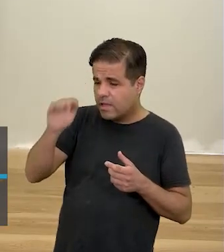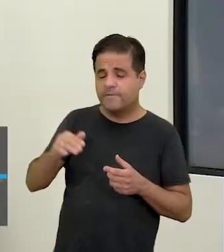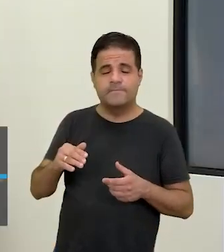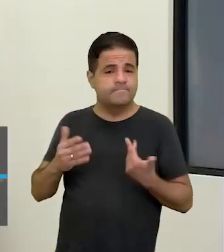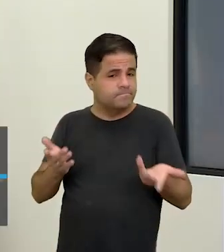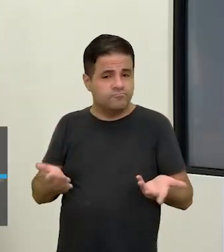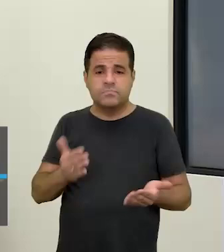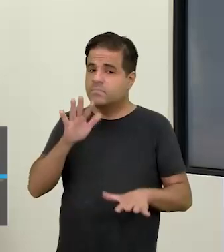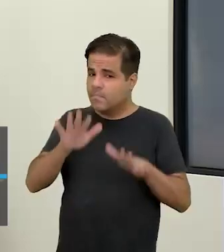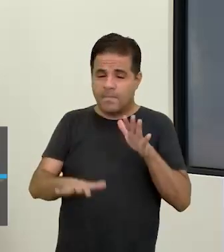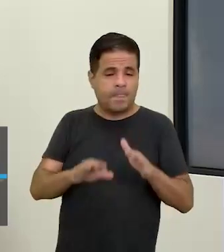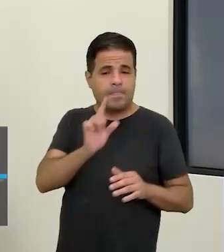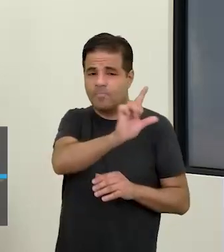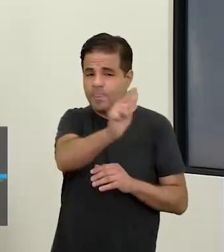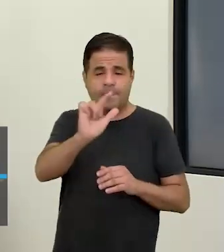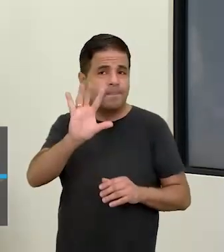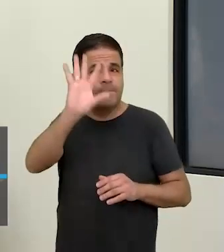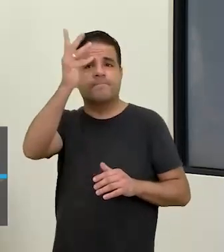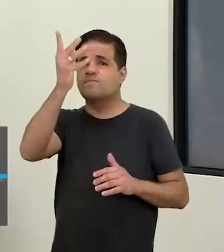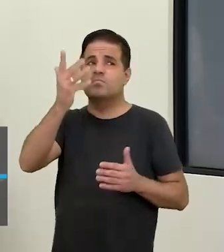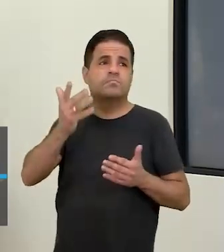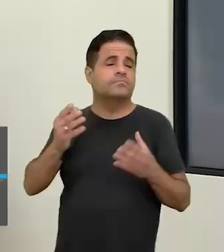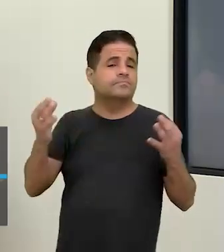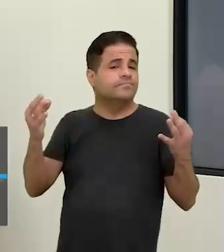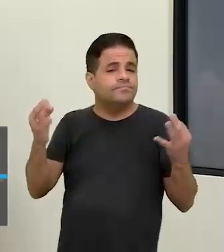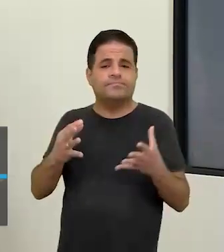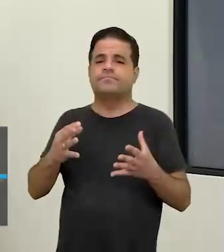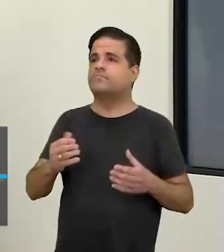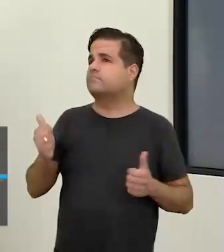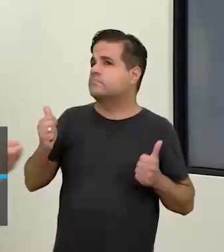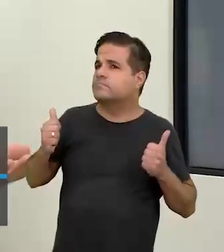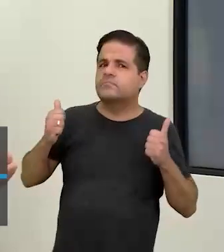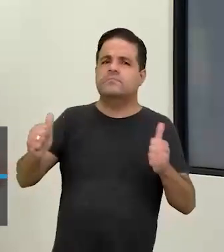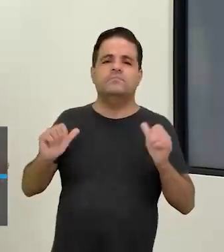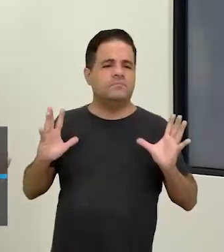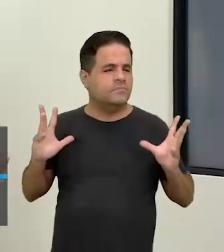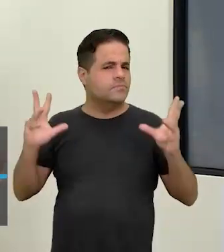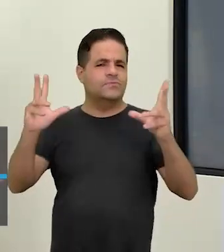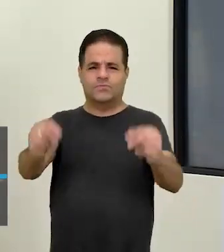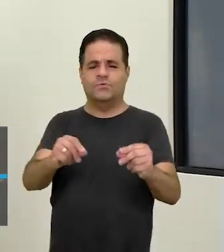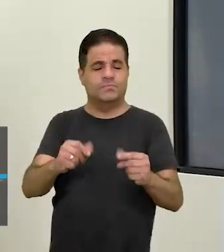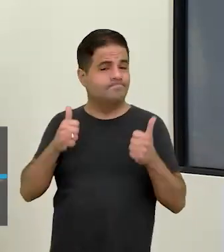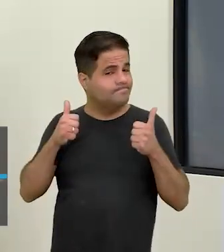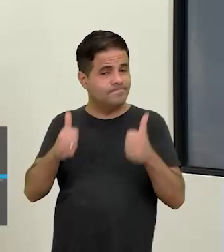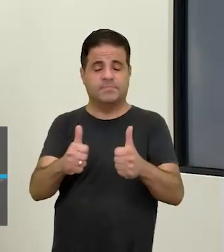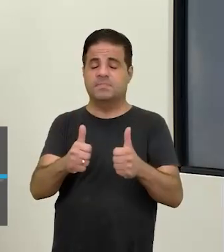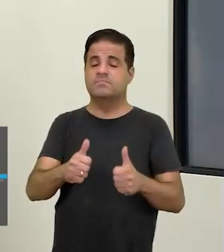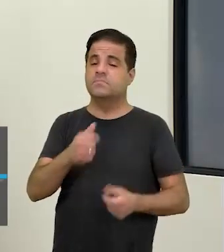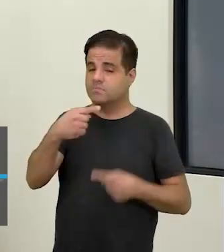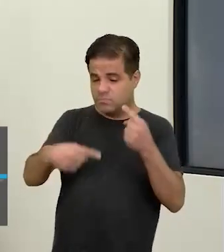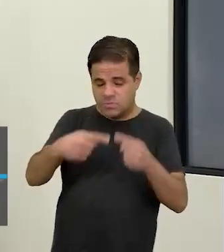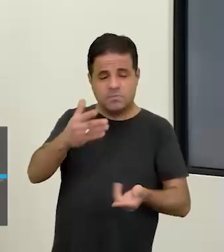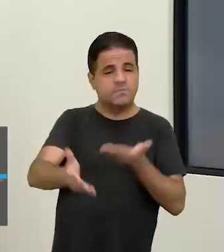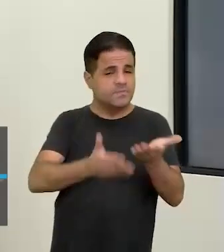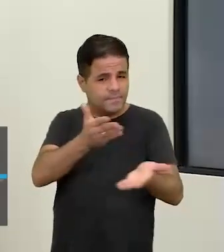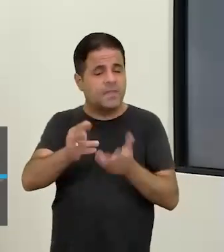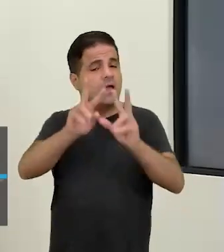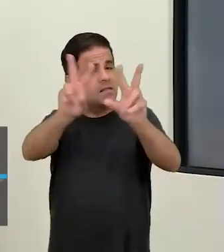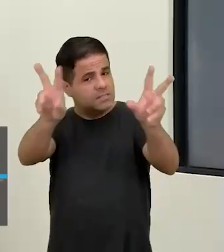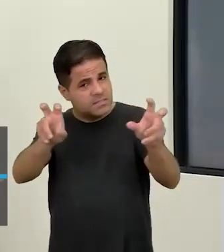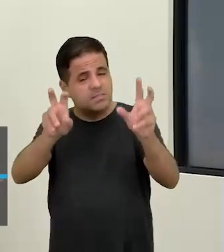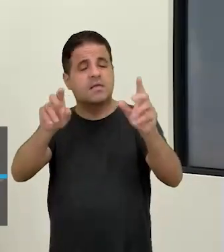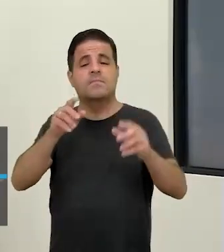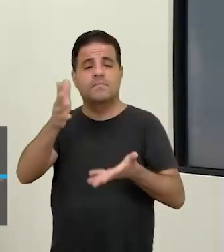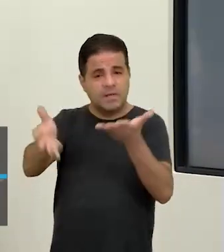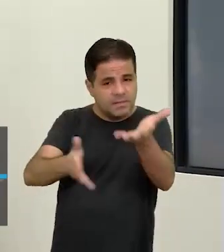né, talvez não exista uma solução que seja boa para todos sempre, né? Então a política, ela vai lidar com esses dilemas